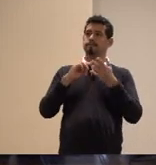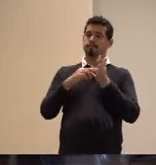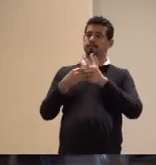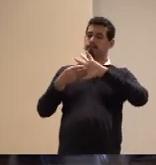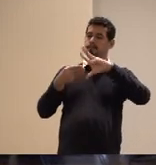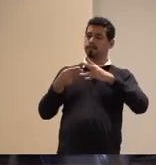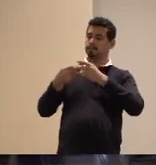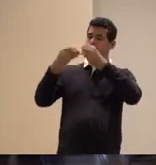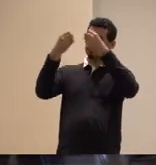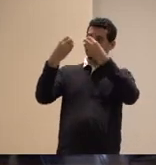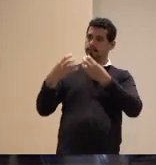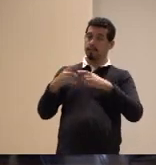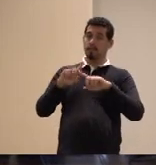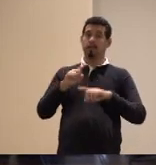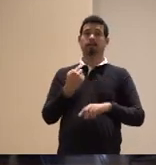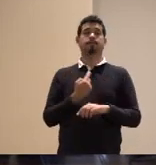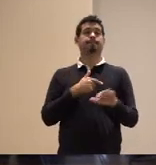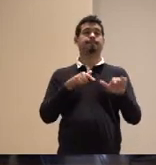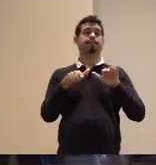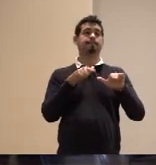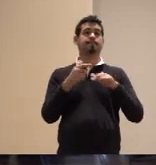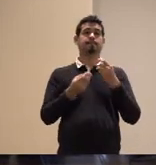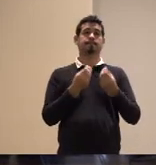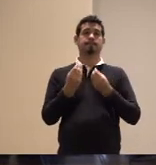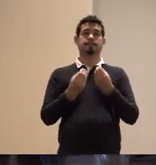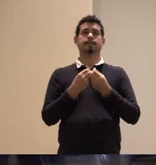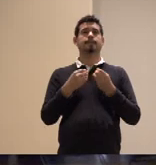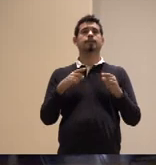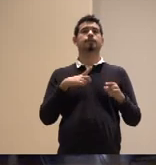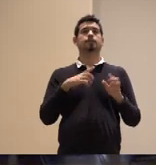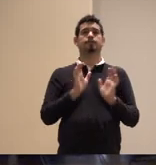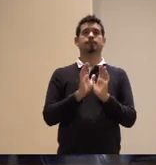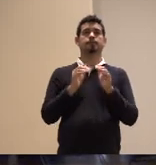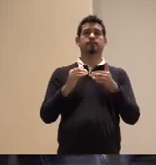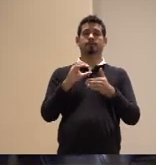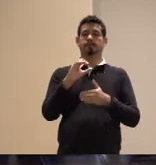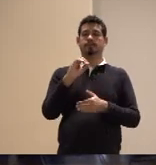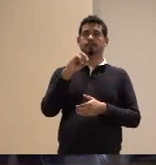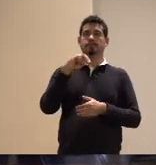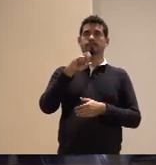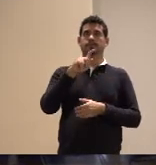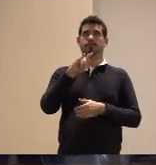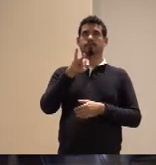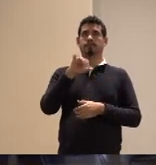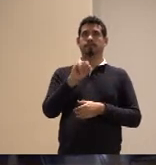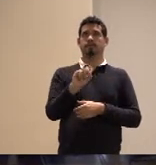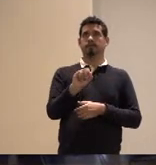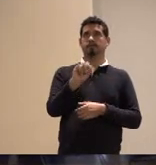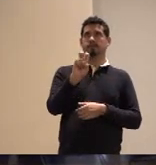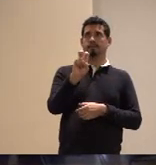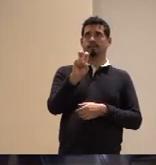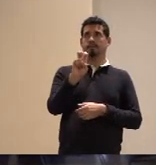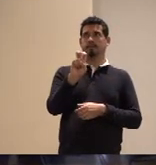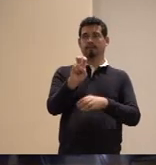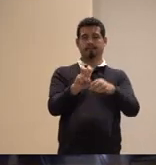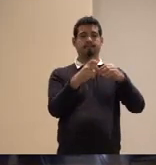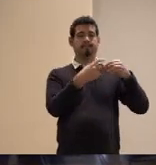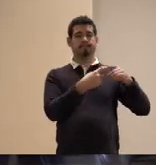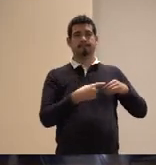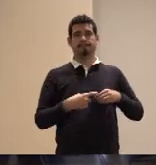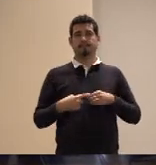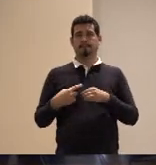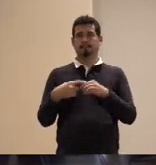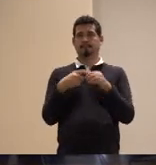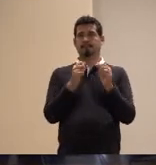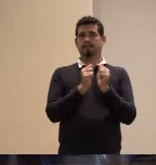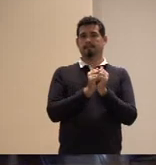relato, assim. Nós trabalhamos em forma de consórcio de 5 municípios. Se alguém quiser passar... Aqui,